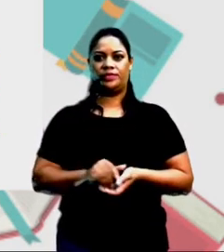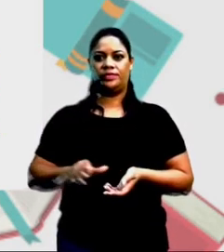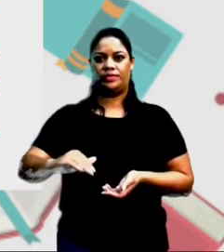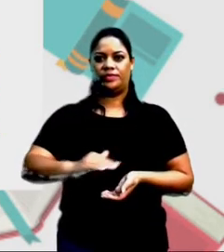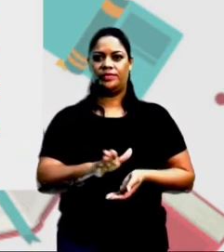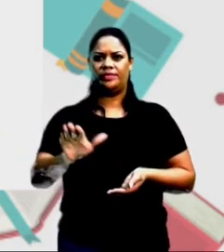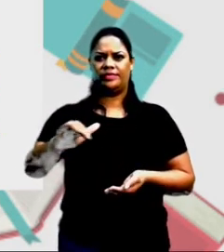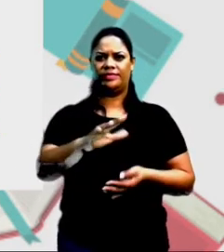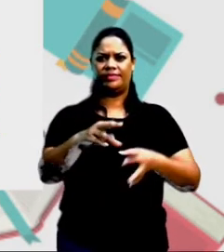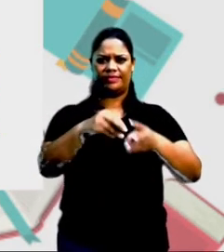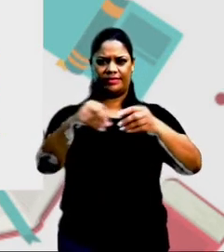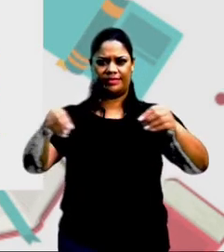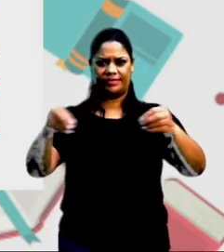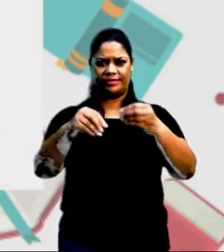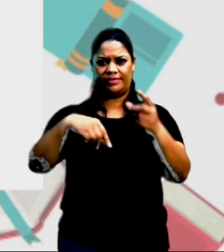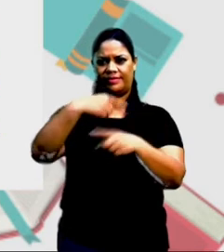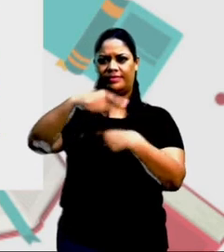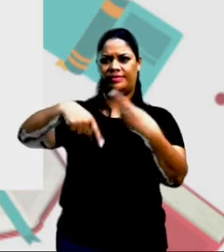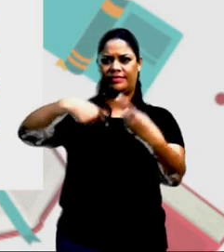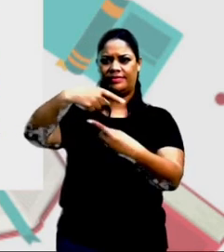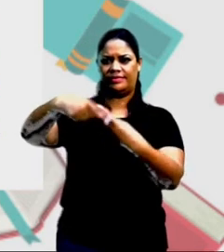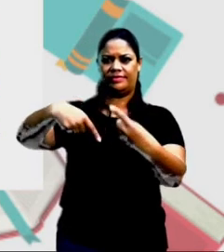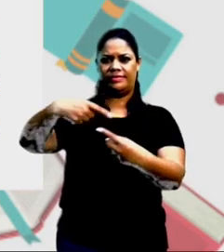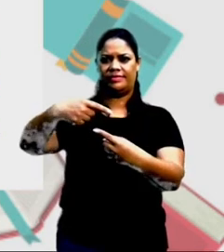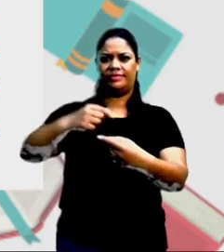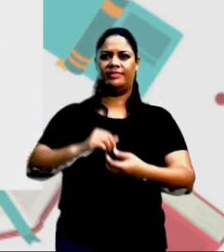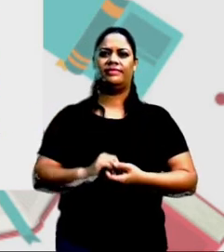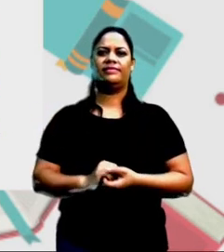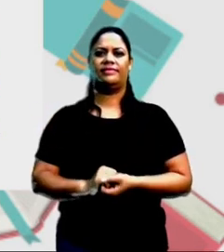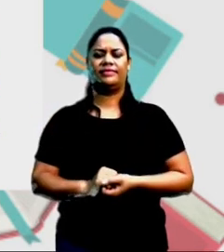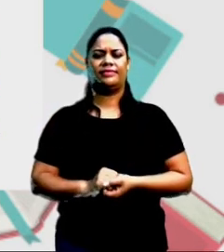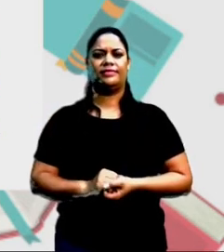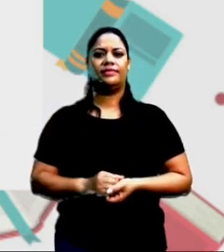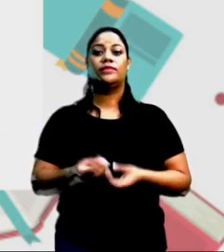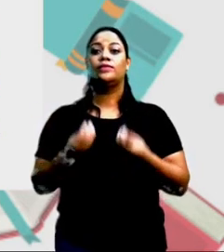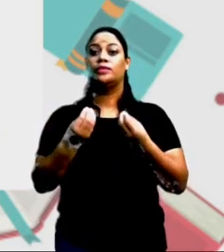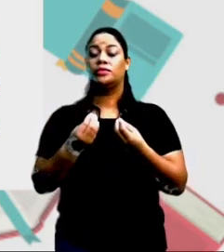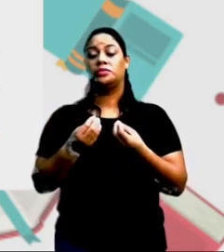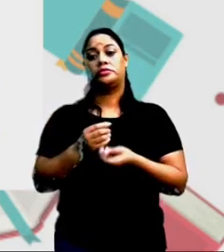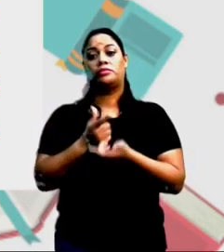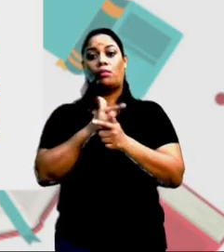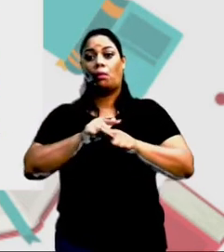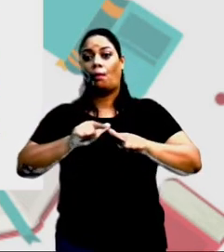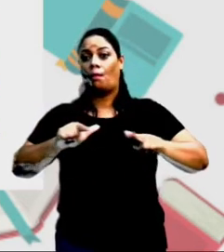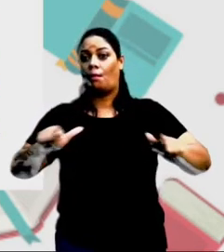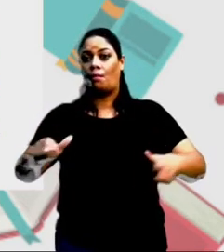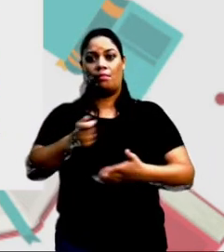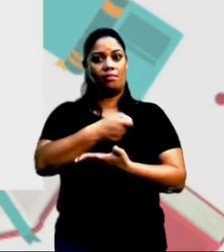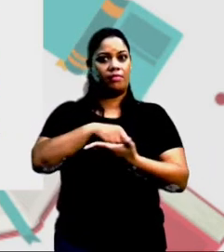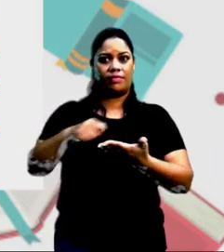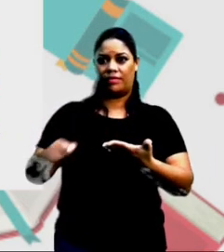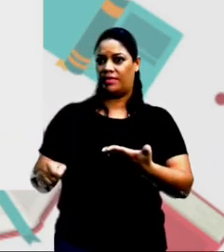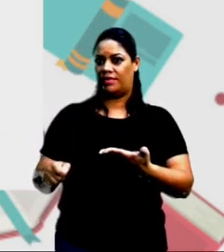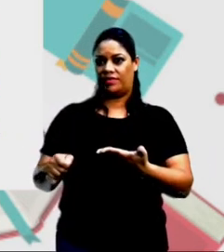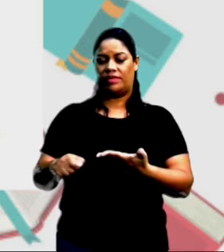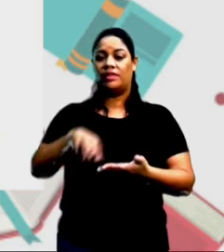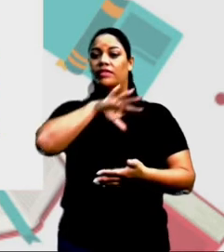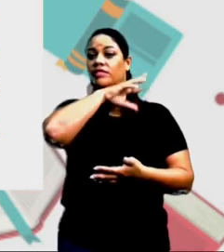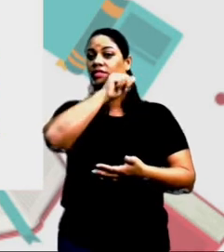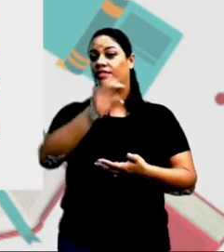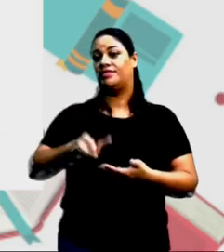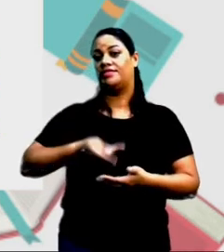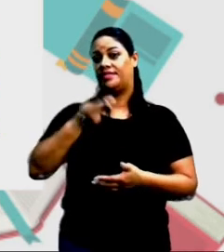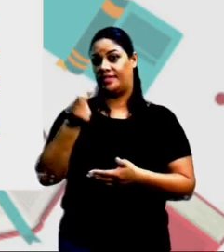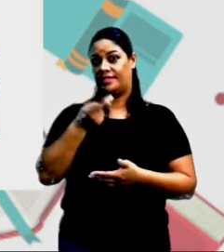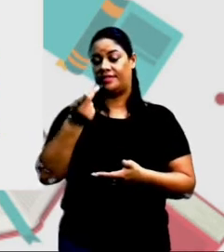pelo barro e voar, por exemplo. Como ninguém escrevia o que o leão queria dizer